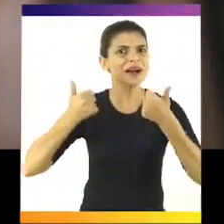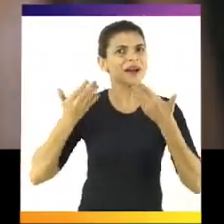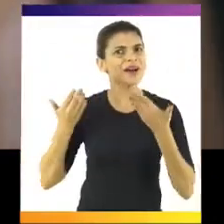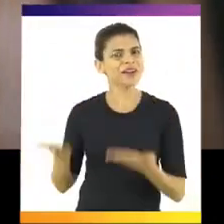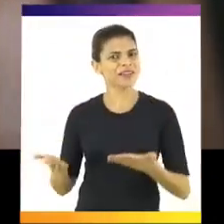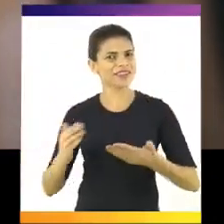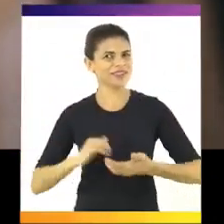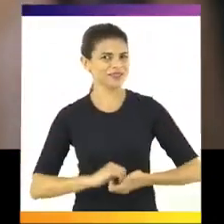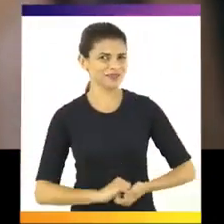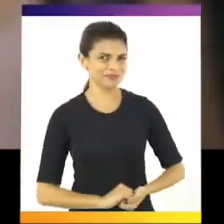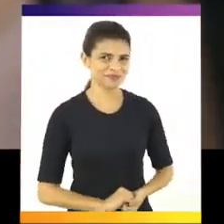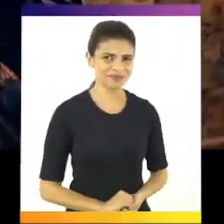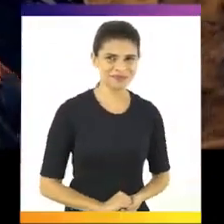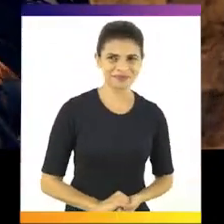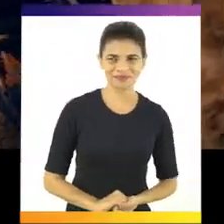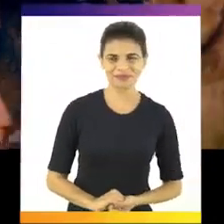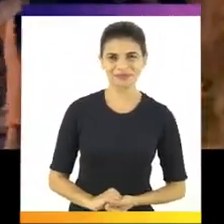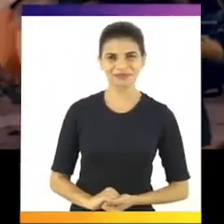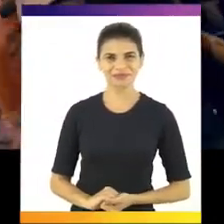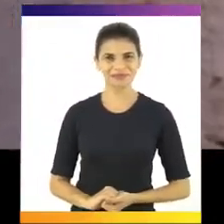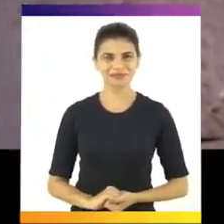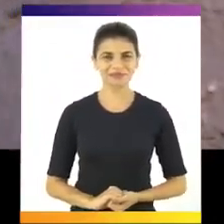melhor.